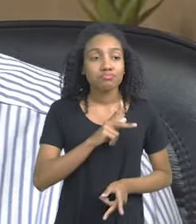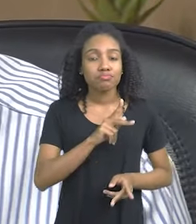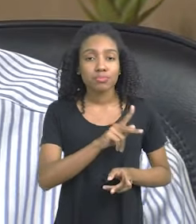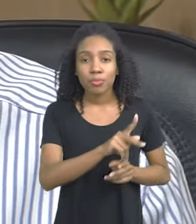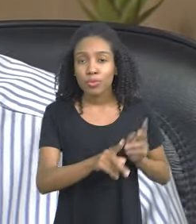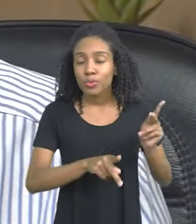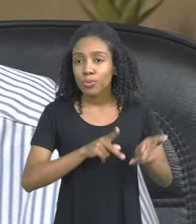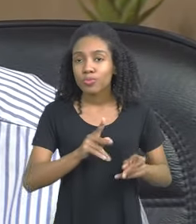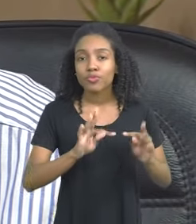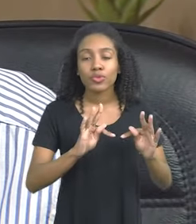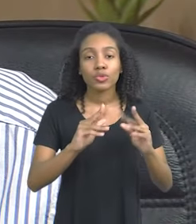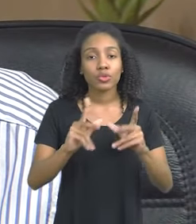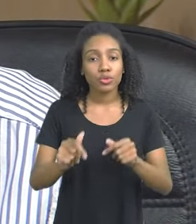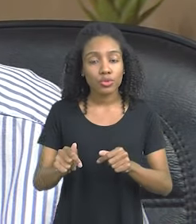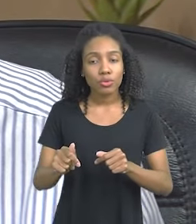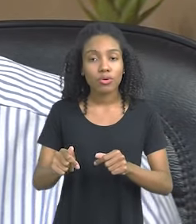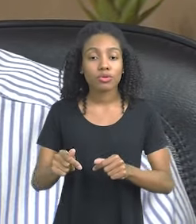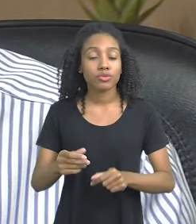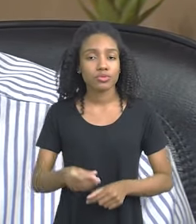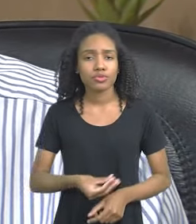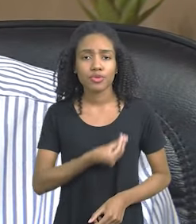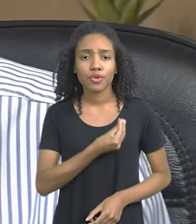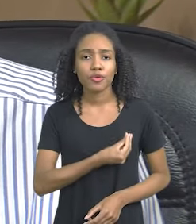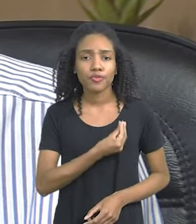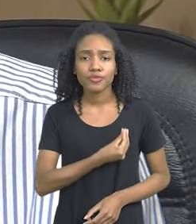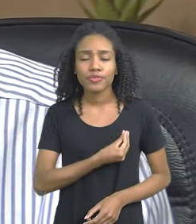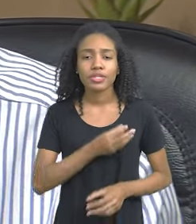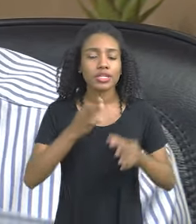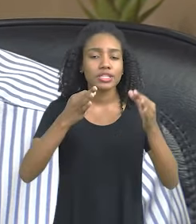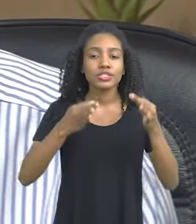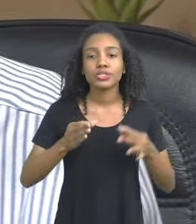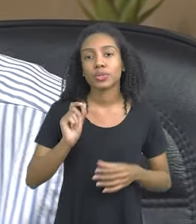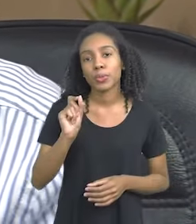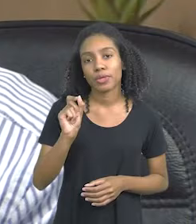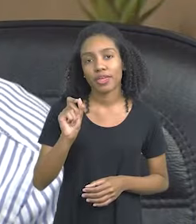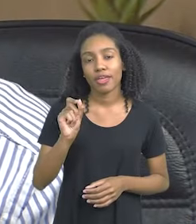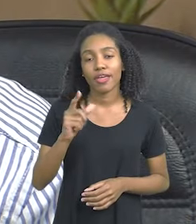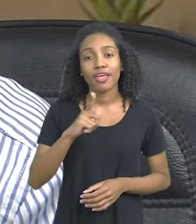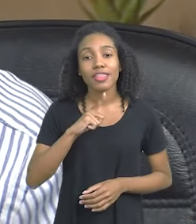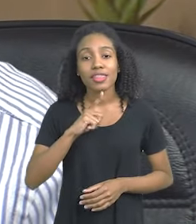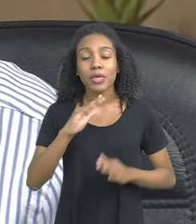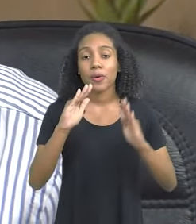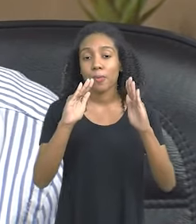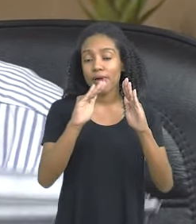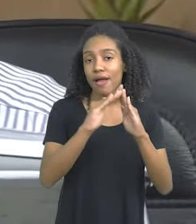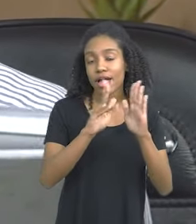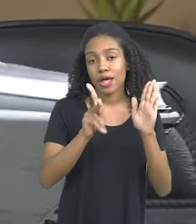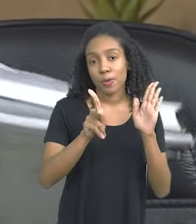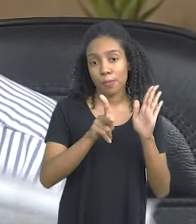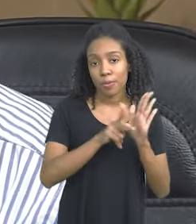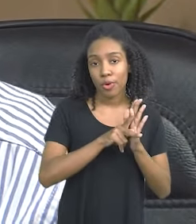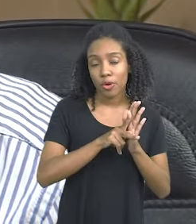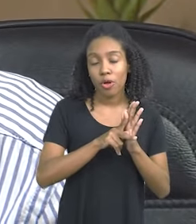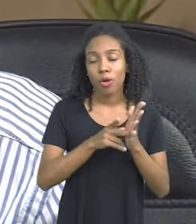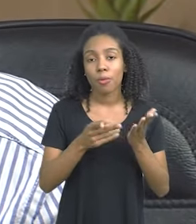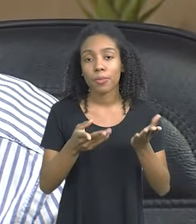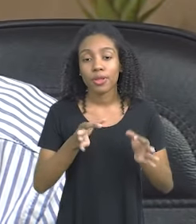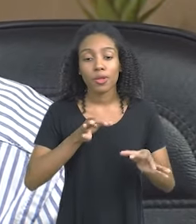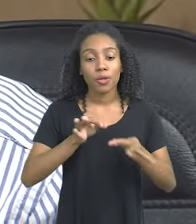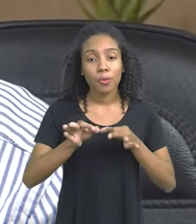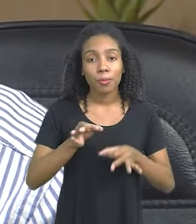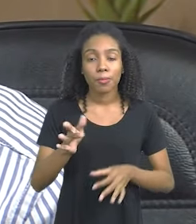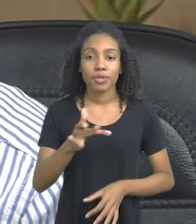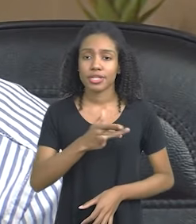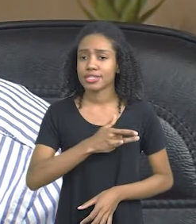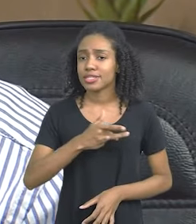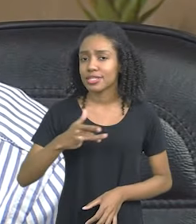merecer e é vontade de Deus. O que é uma vida digna? Temos uma casa própria, temos um plano de saúde. Isso é